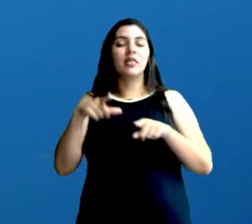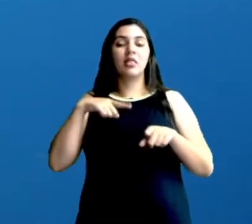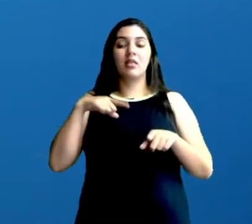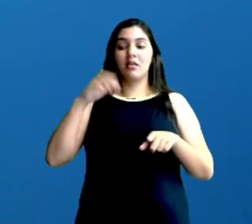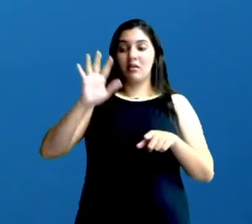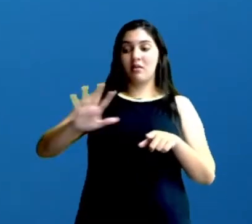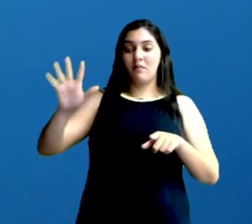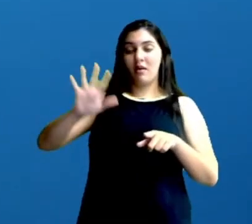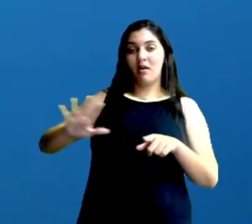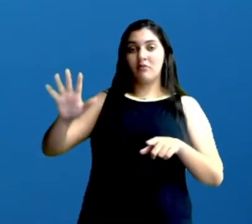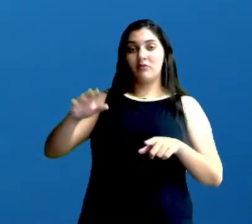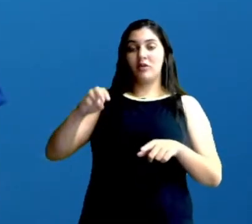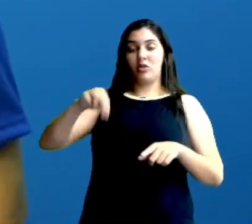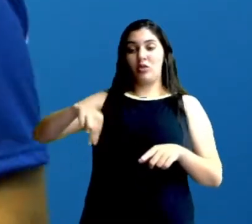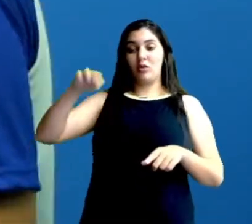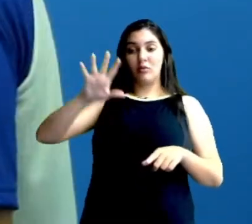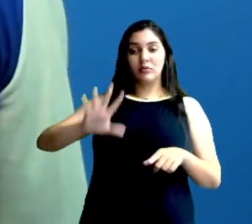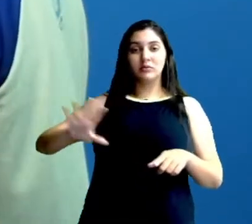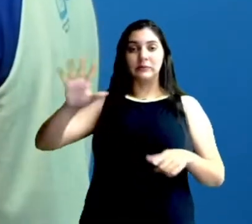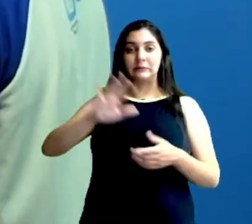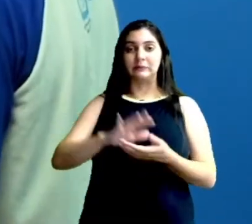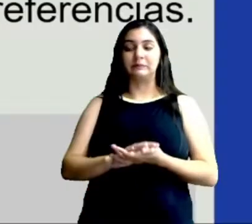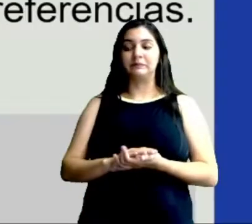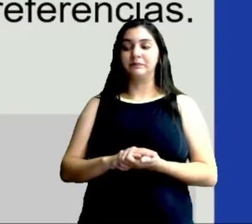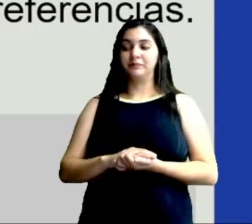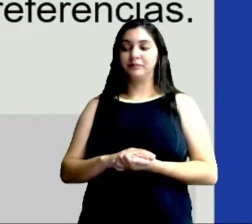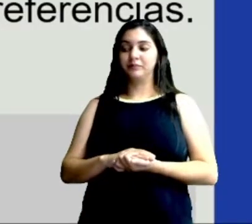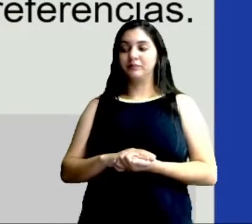paisagem nordestina. Vamos ver lá?